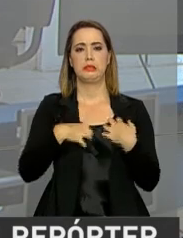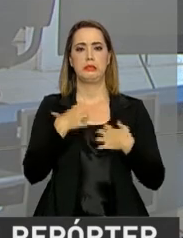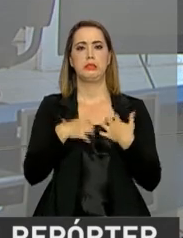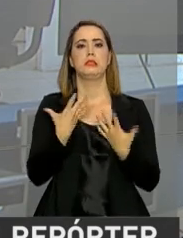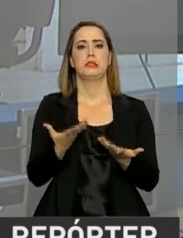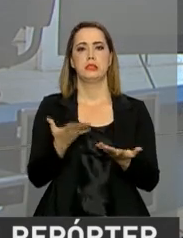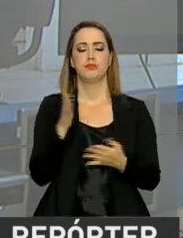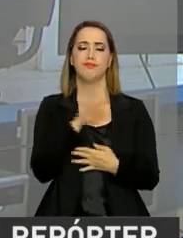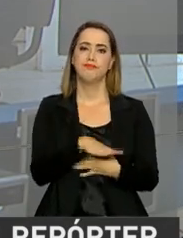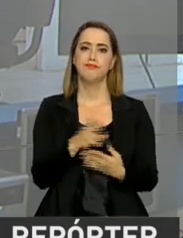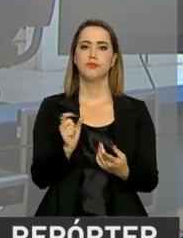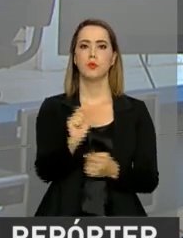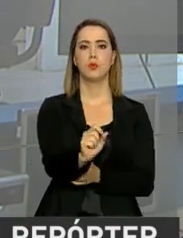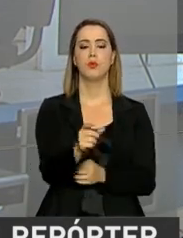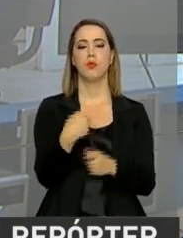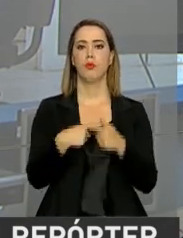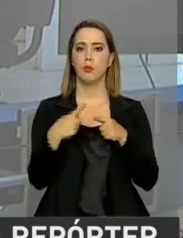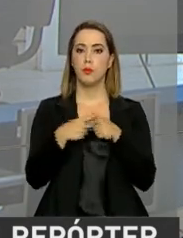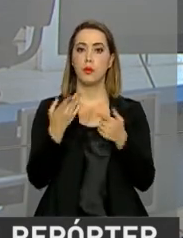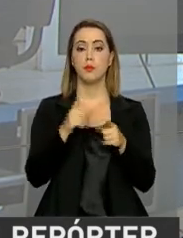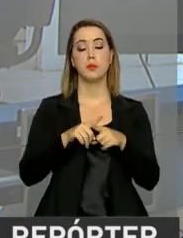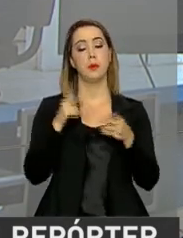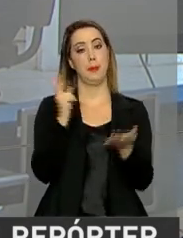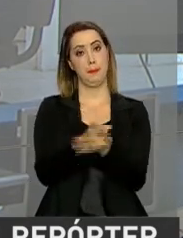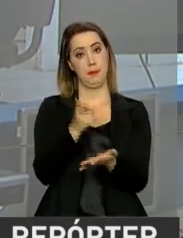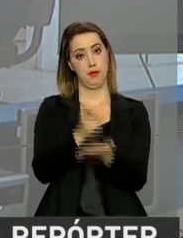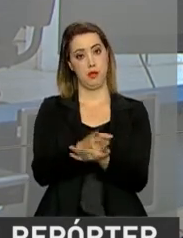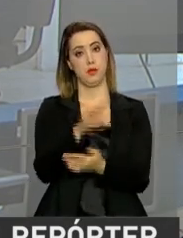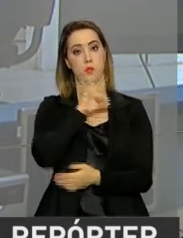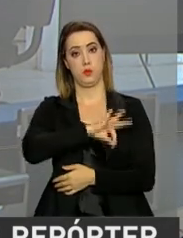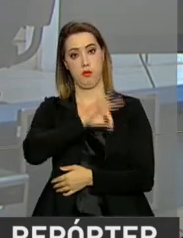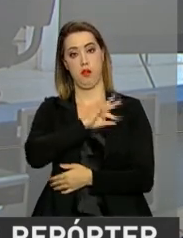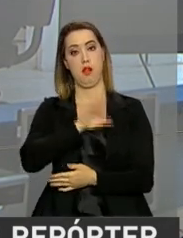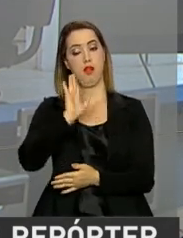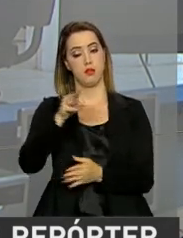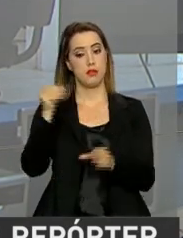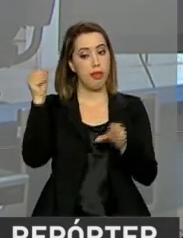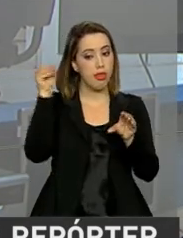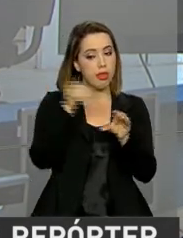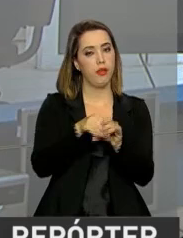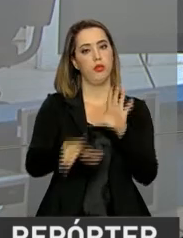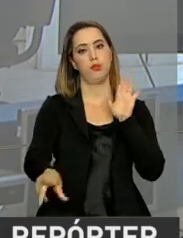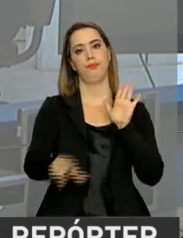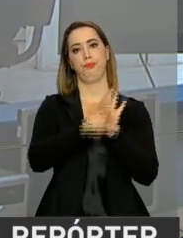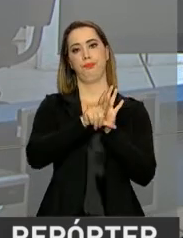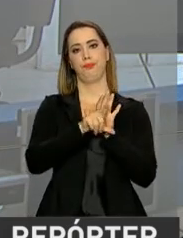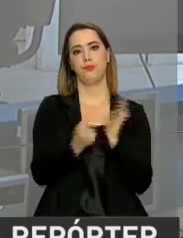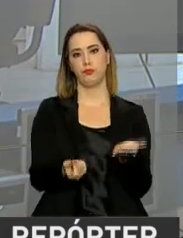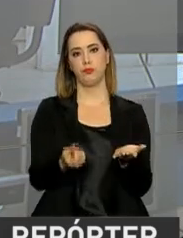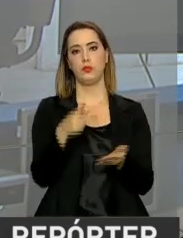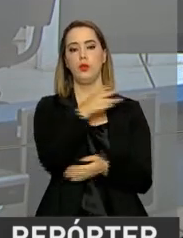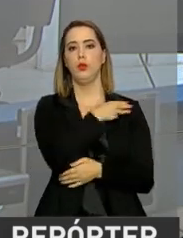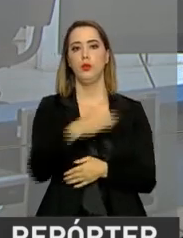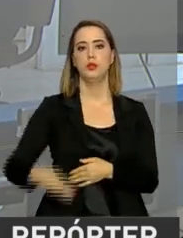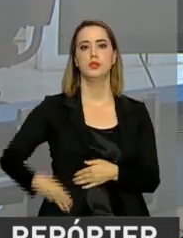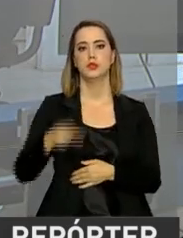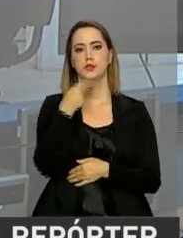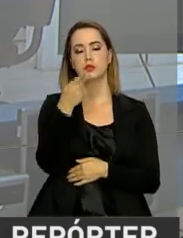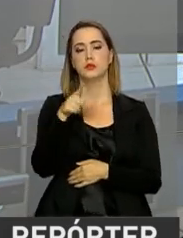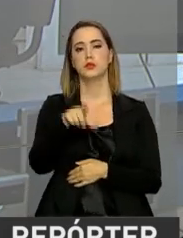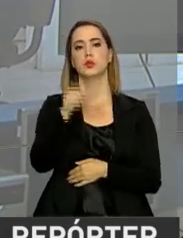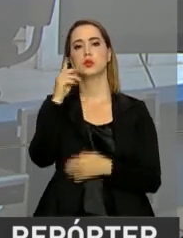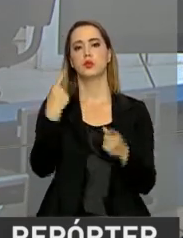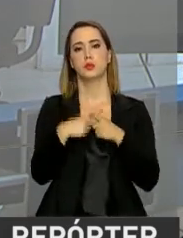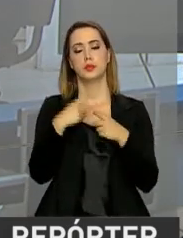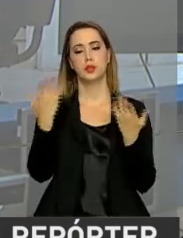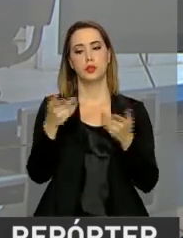desconfortável com a situação, apesar de sua remuneração ser prevista em lei. Padilha tomou a decisão por conta do momento de